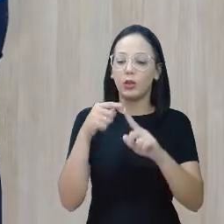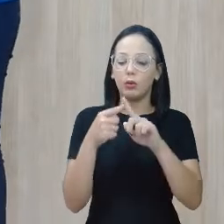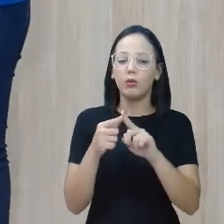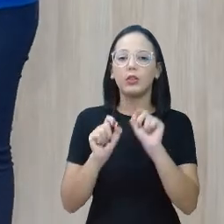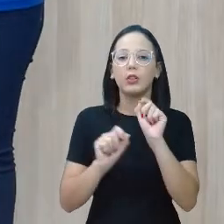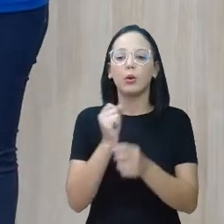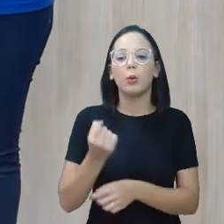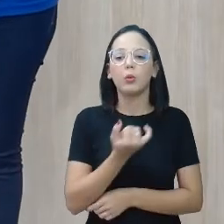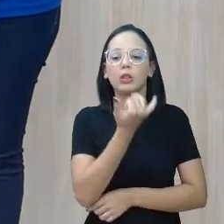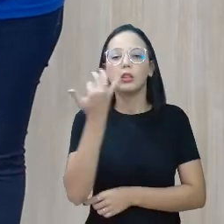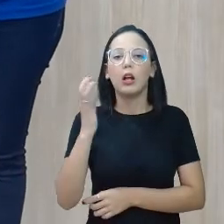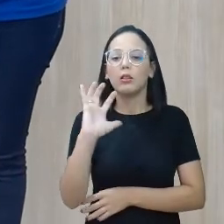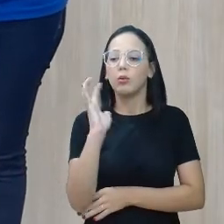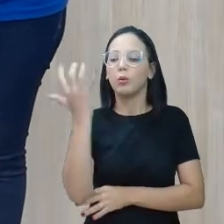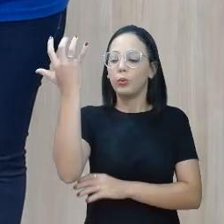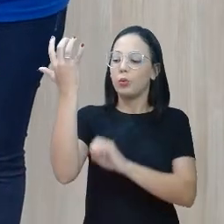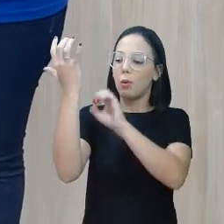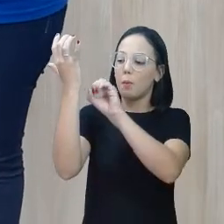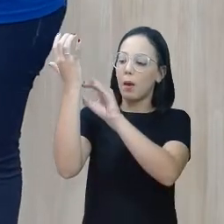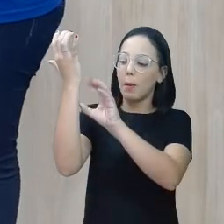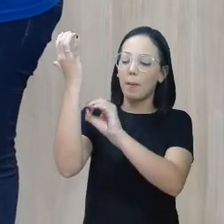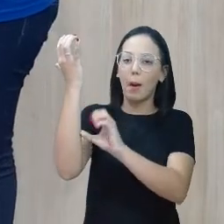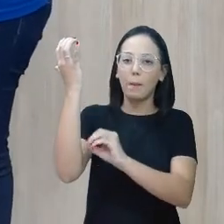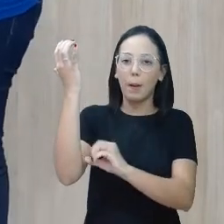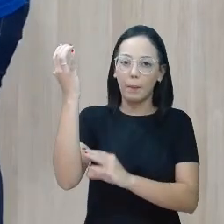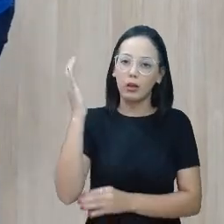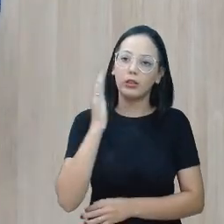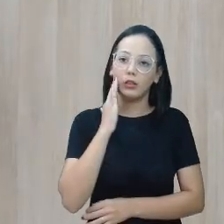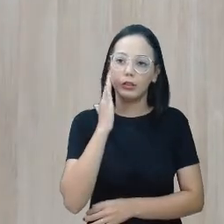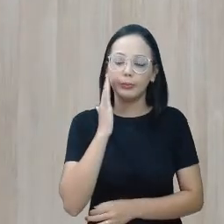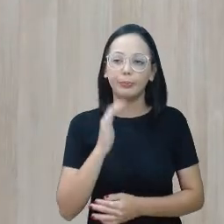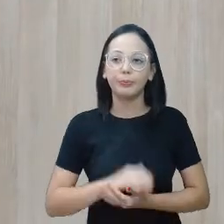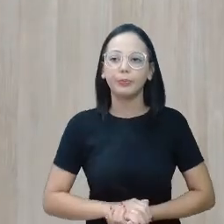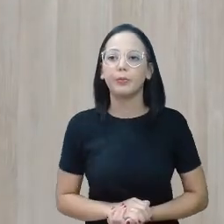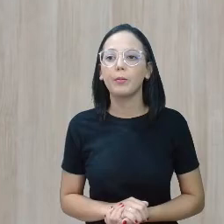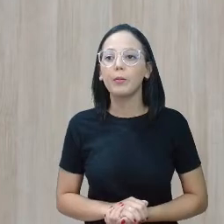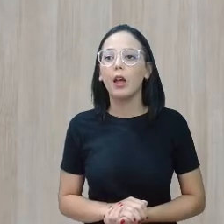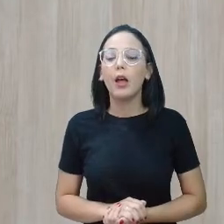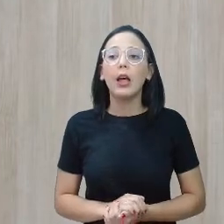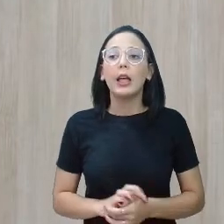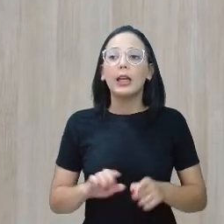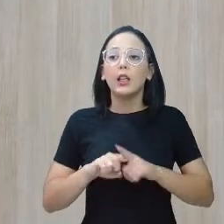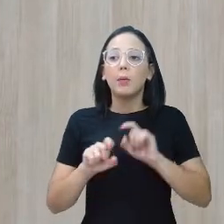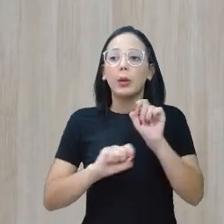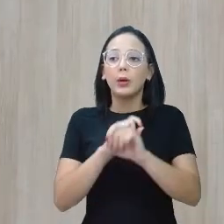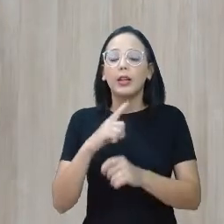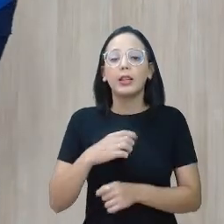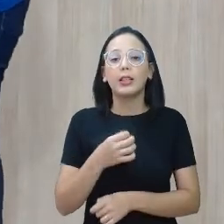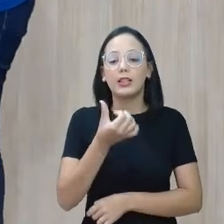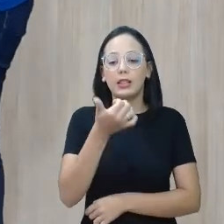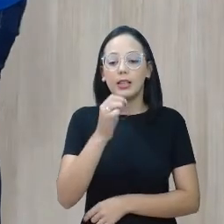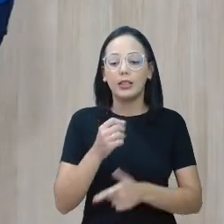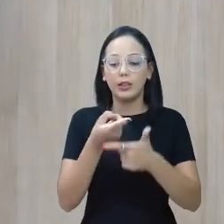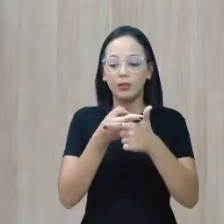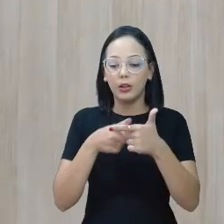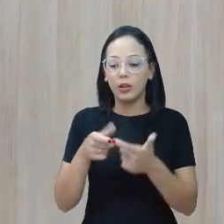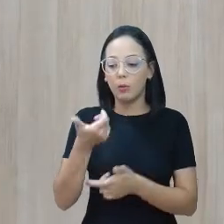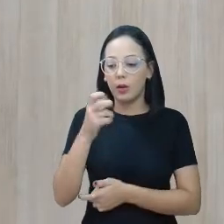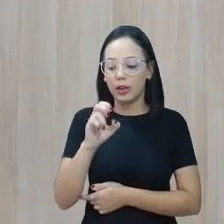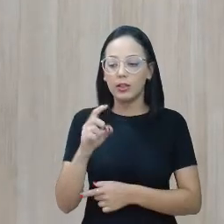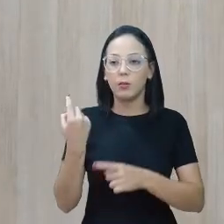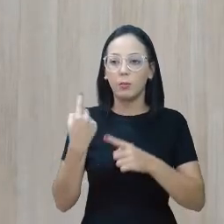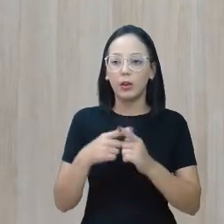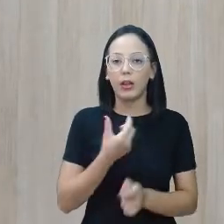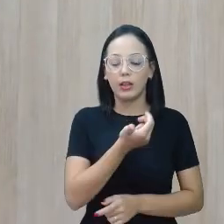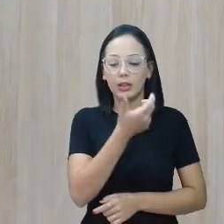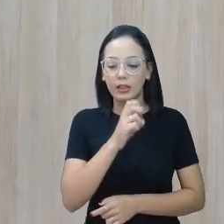a quantidade que essas luzinhas do meio vão piscar, tá certo? E no topo, a gente tem 60 dividido para 15, porque é de 15